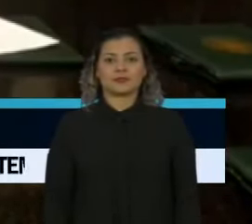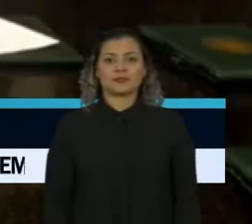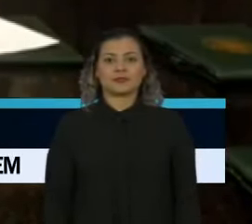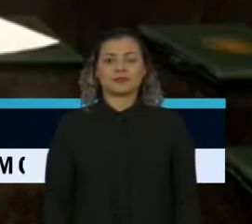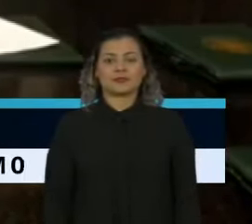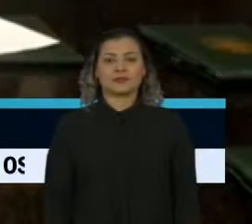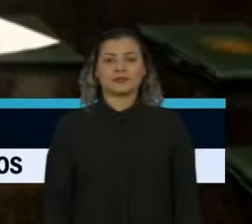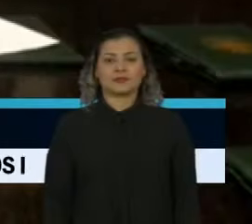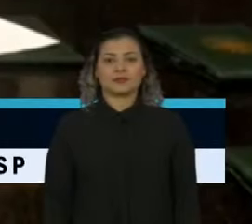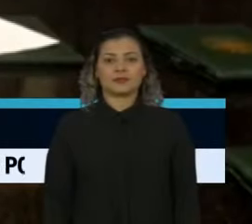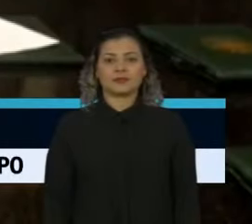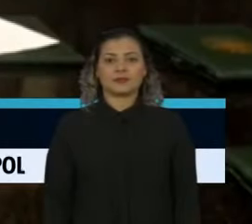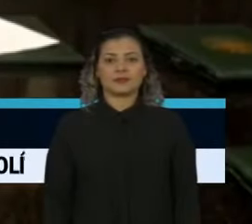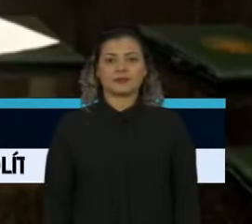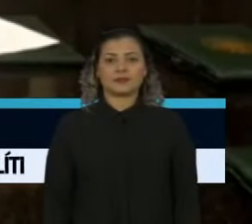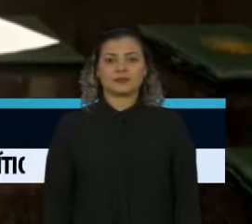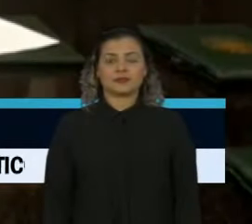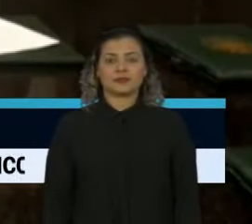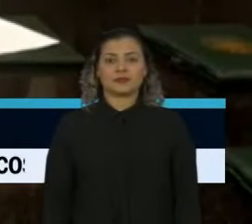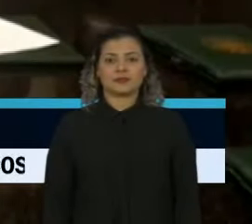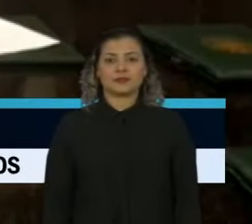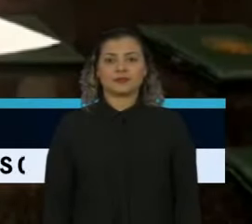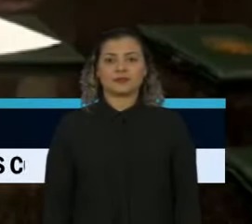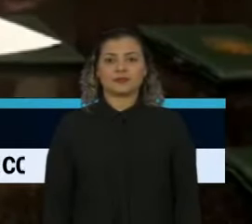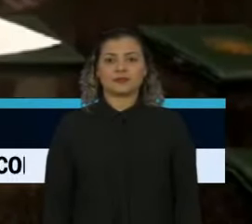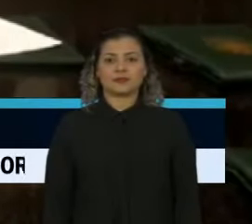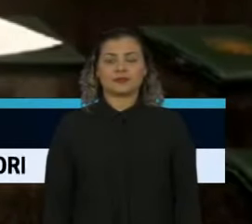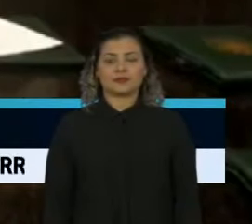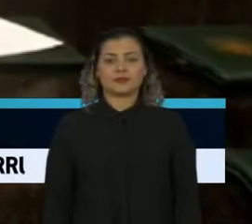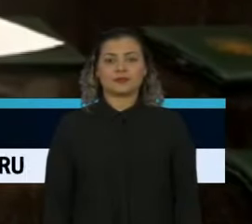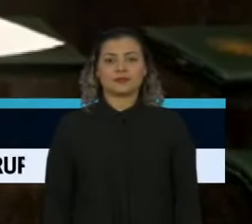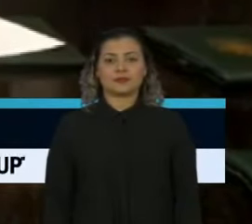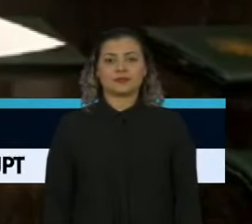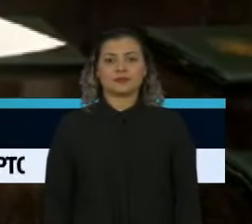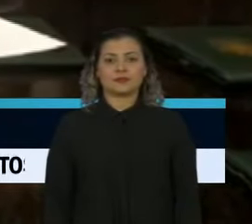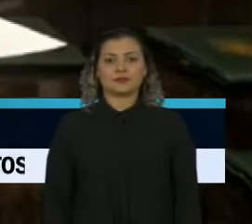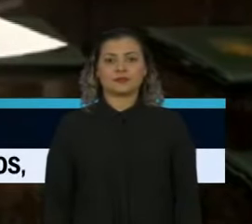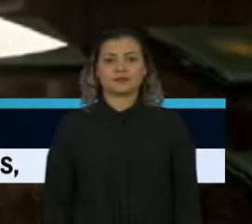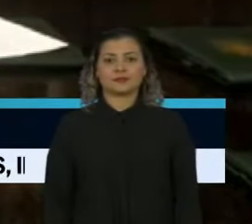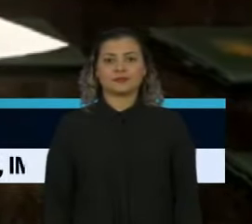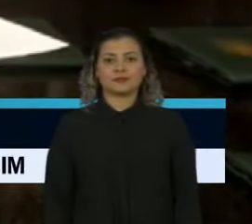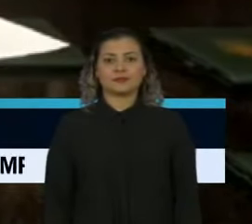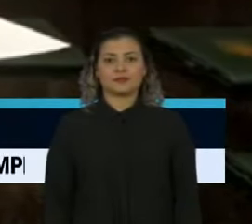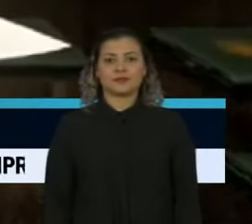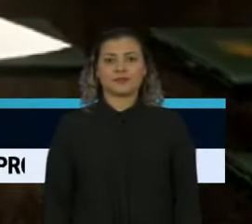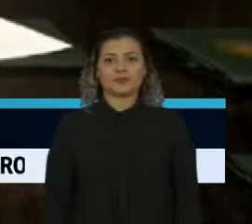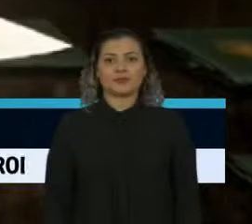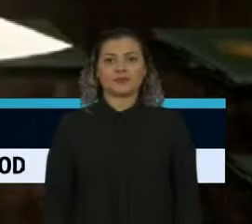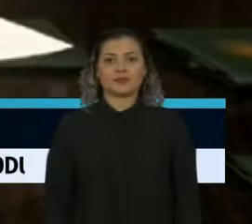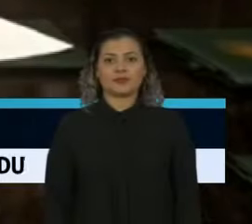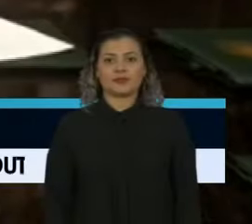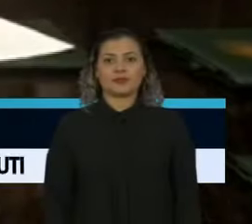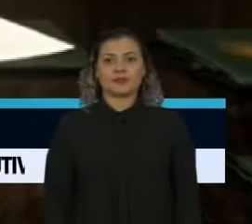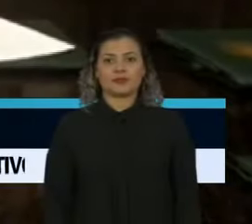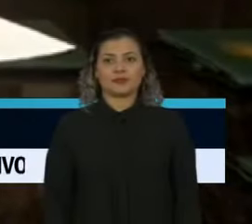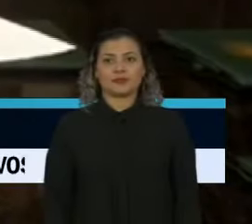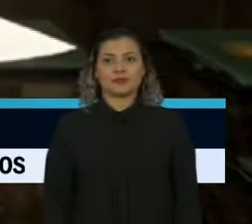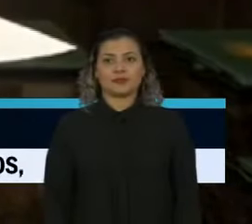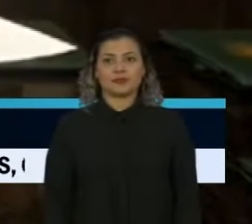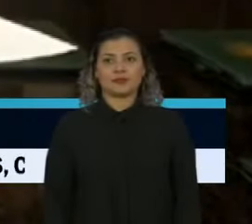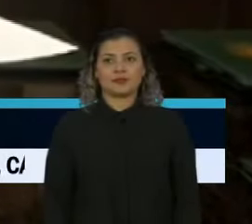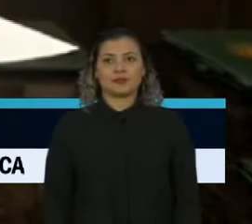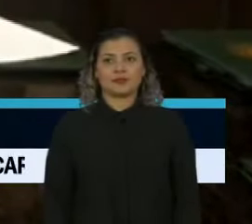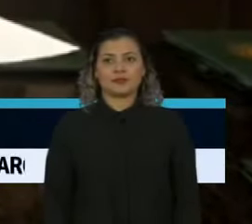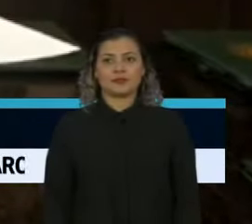na pandemia, né, nós temos a PEC de guerra. Nós já furamos o teto em mais ou menos 700